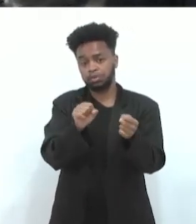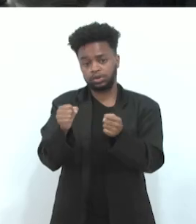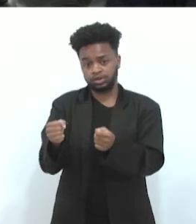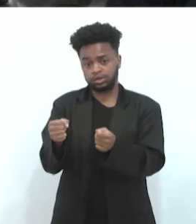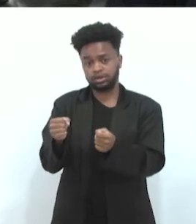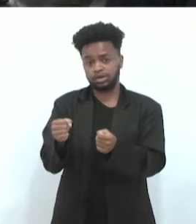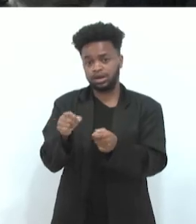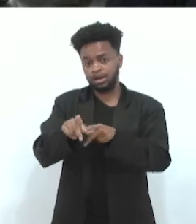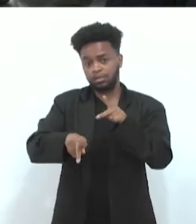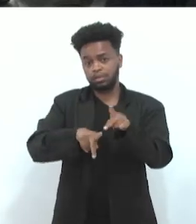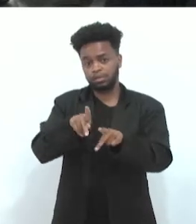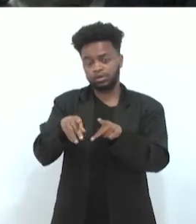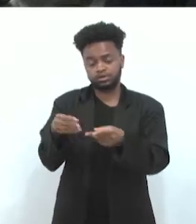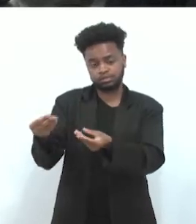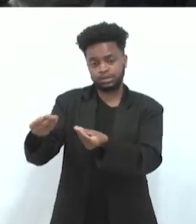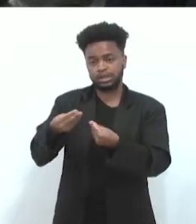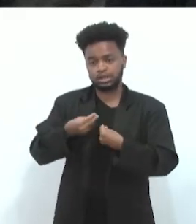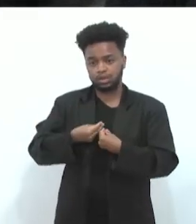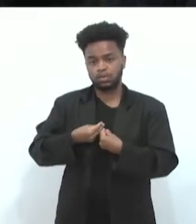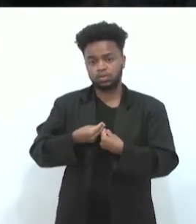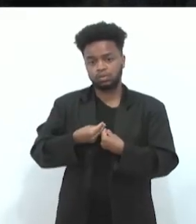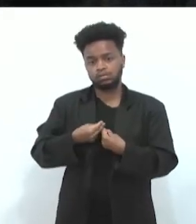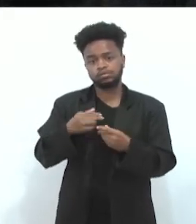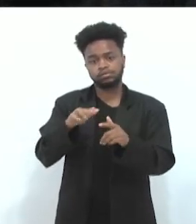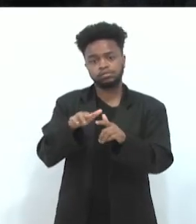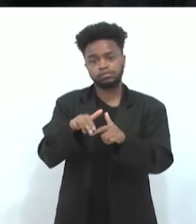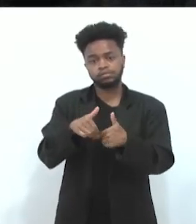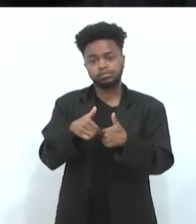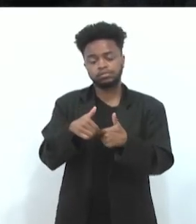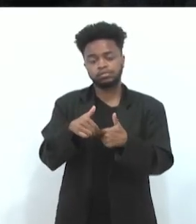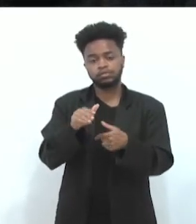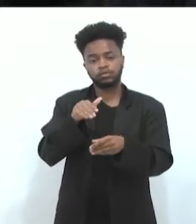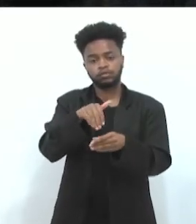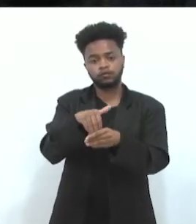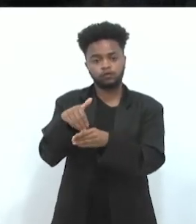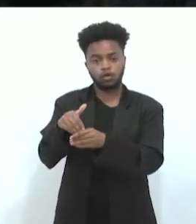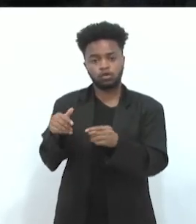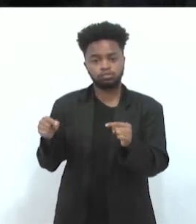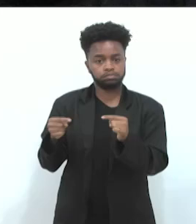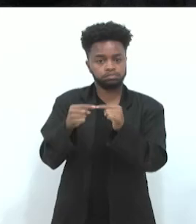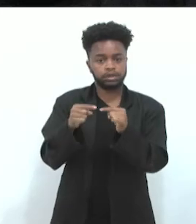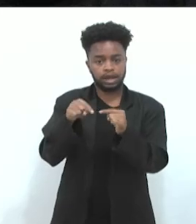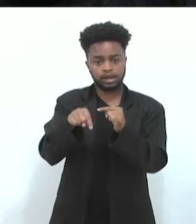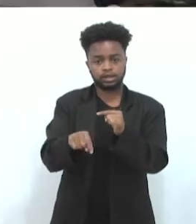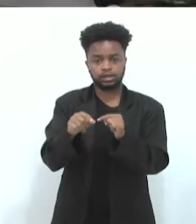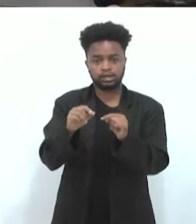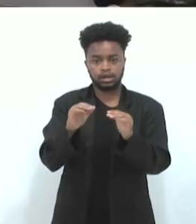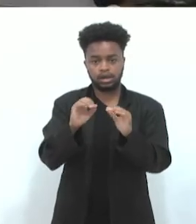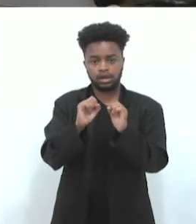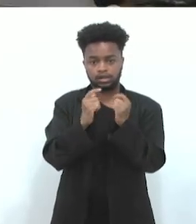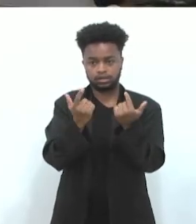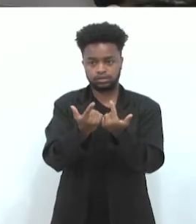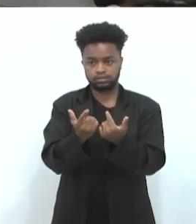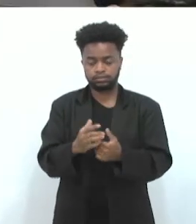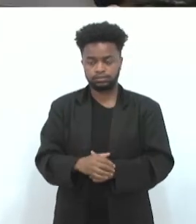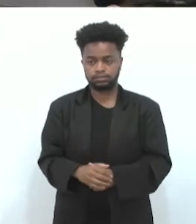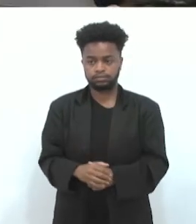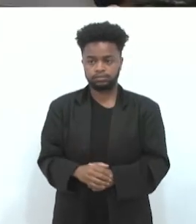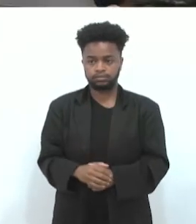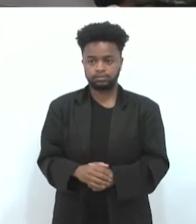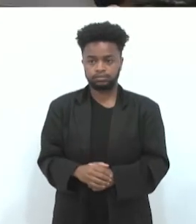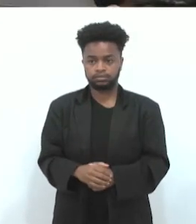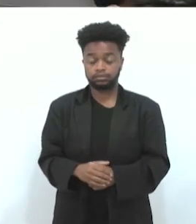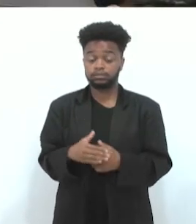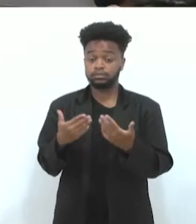que a população nos deu através das questões legais que nós podemos usar aqui nessa casa. Deputado Chico Machado,